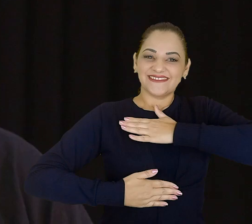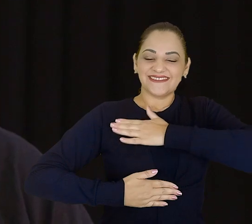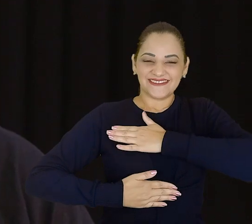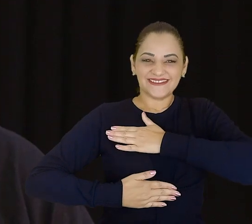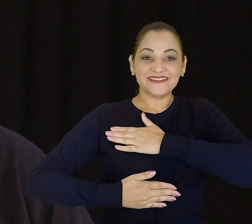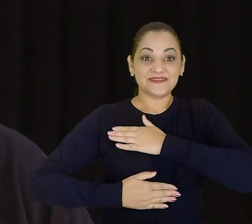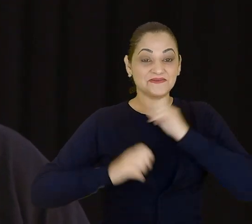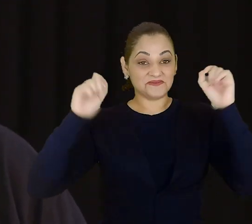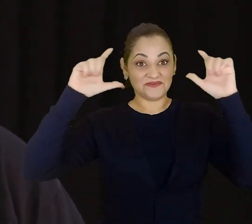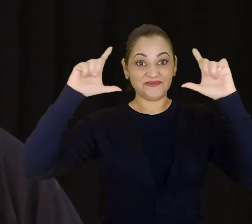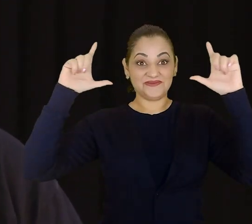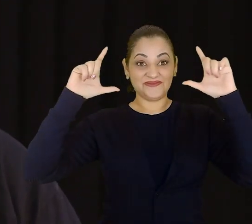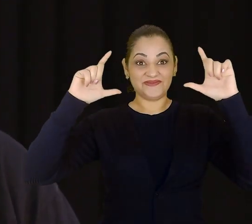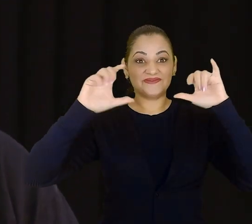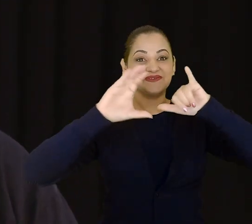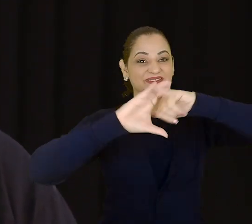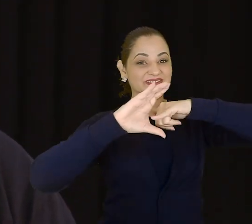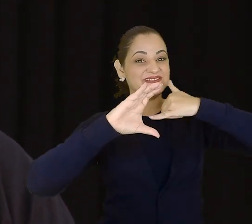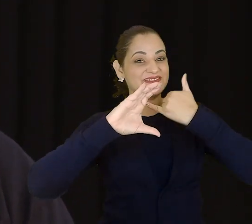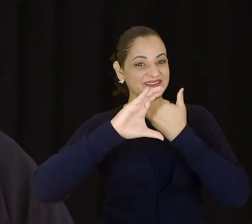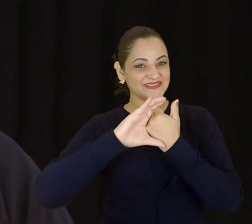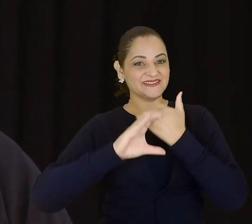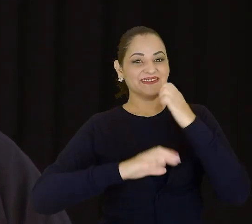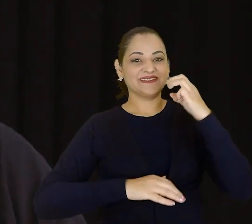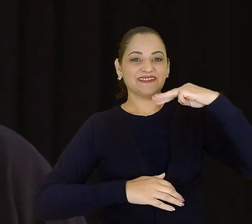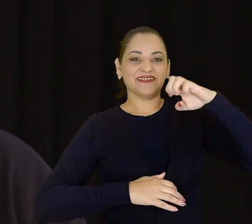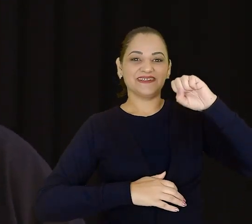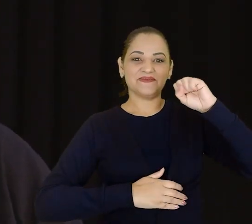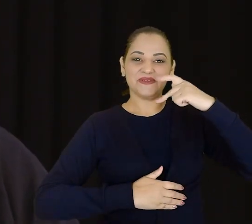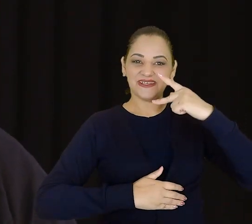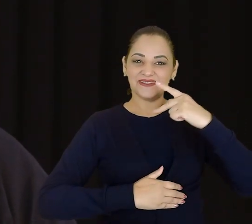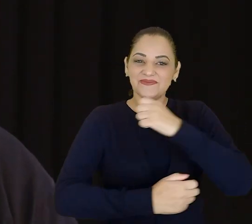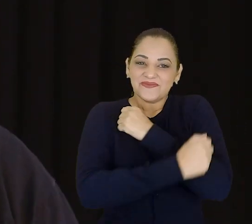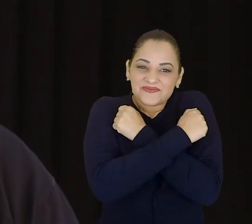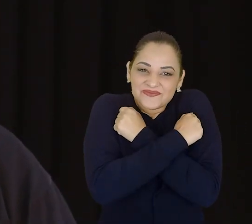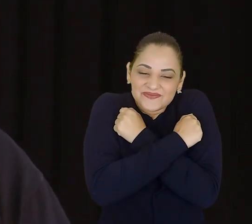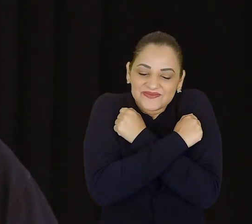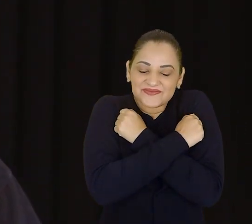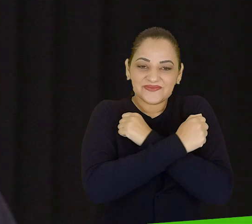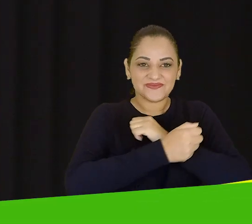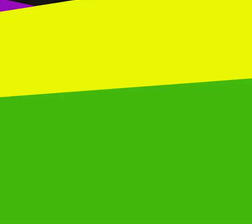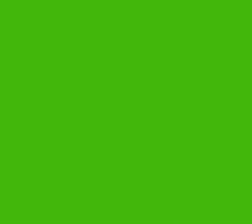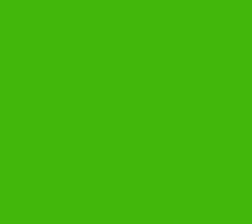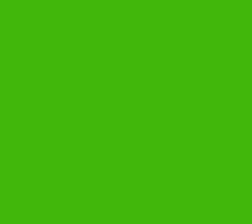e fiquem ligados no, nos canais da IMESP. Um abraço a todos.